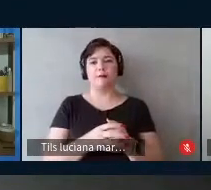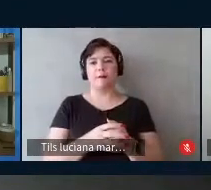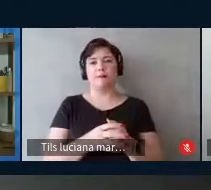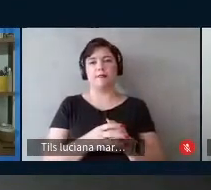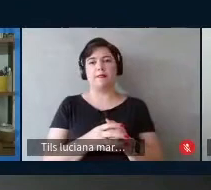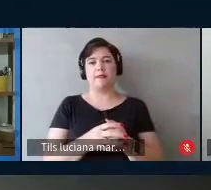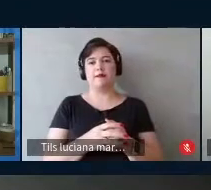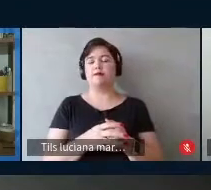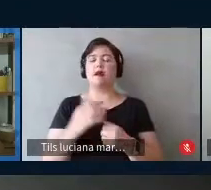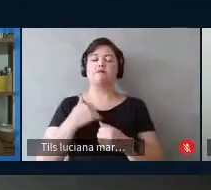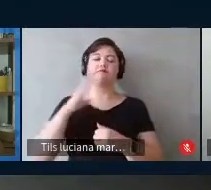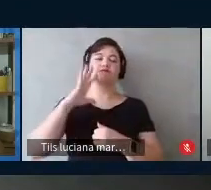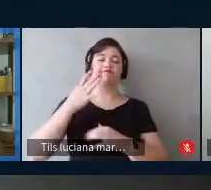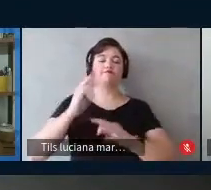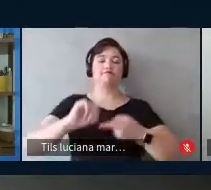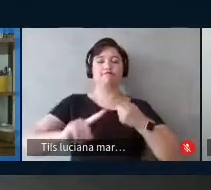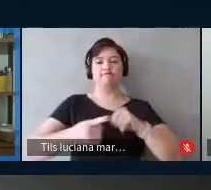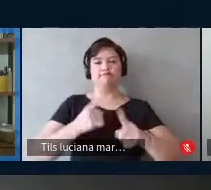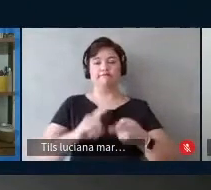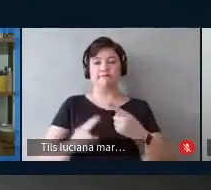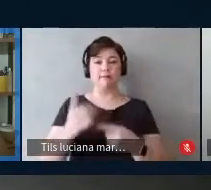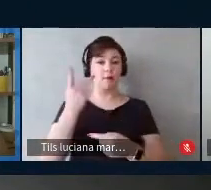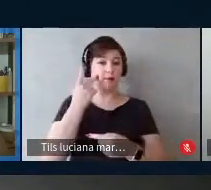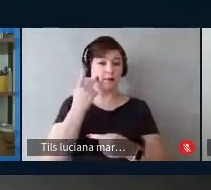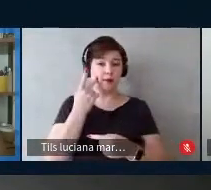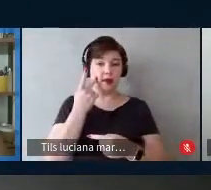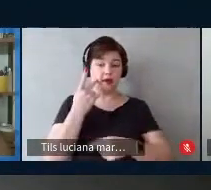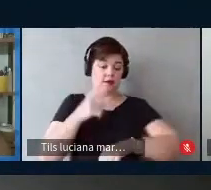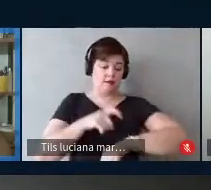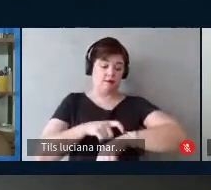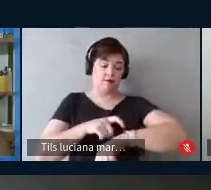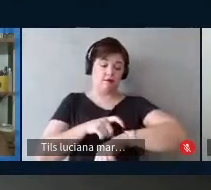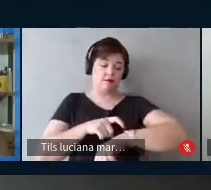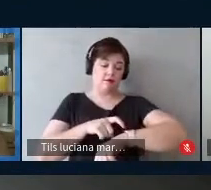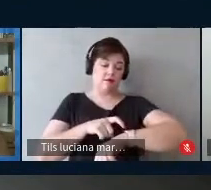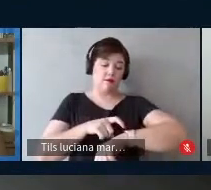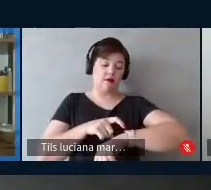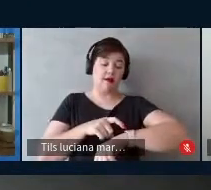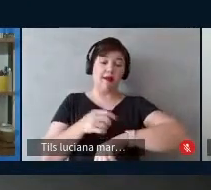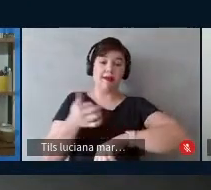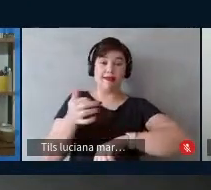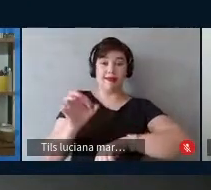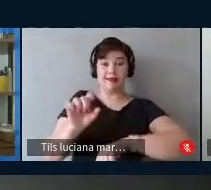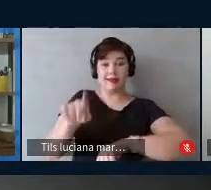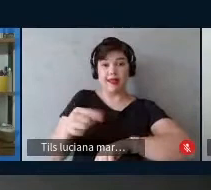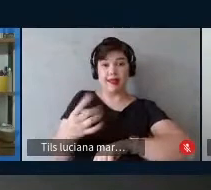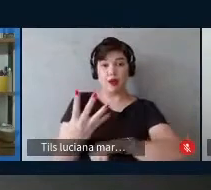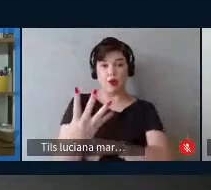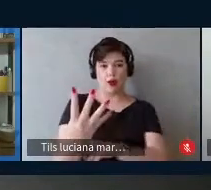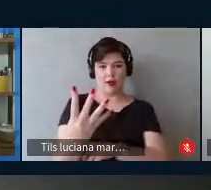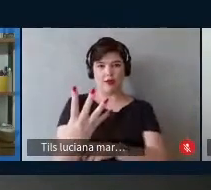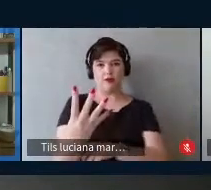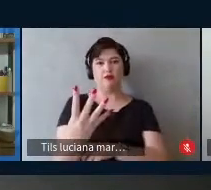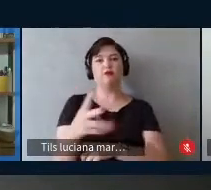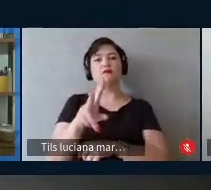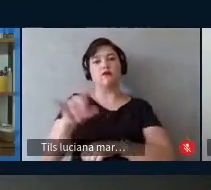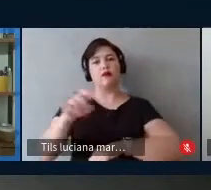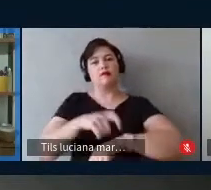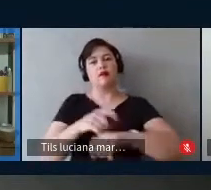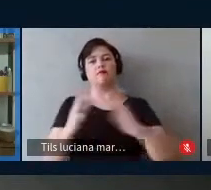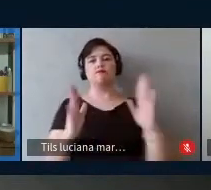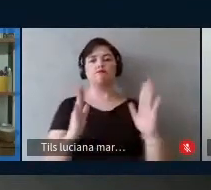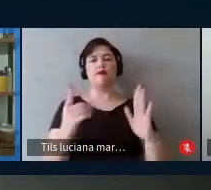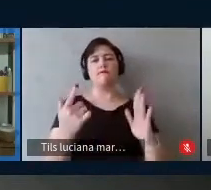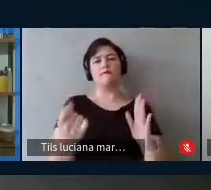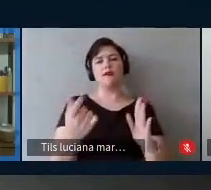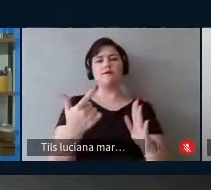da deliberação. Pierre, são 10 horas e 4 minutos, então você tem entre 20 e